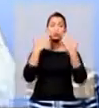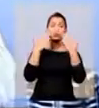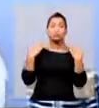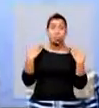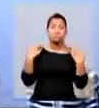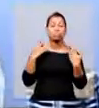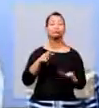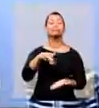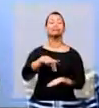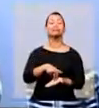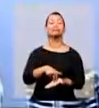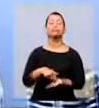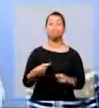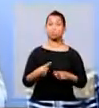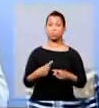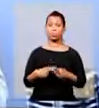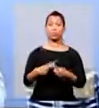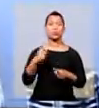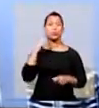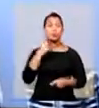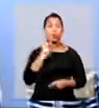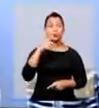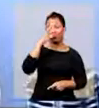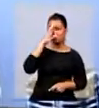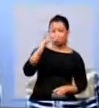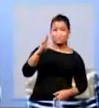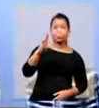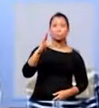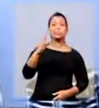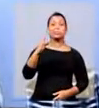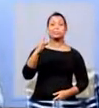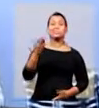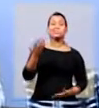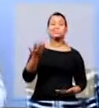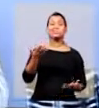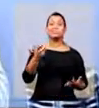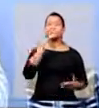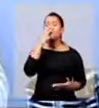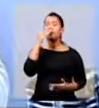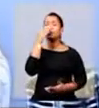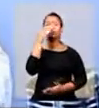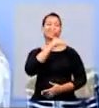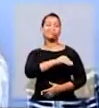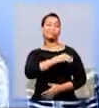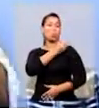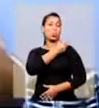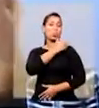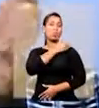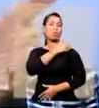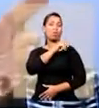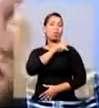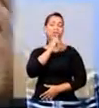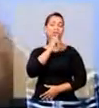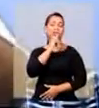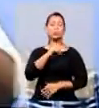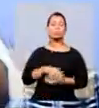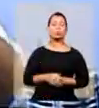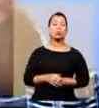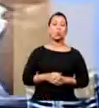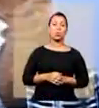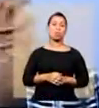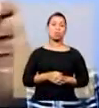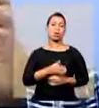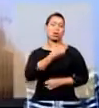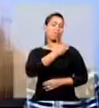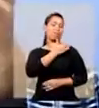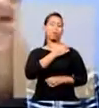sendo um pouco mais excluído, né? Uma inclusão excludente, às vezes, né? Por quê? Porque ele acaba vivendo no mundo dele. Porque